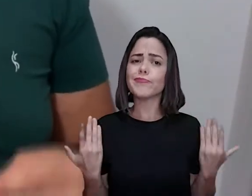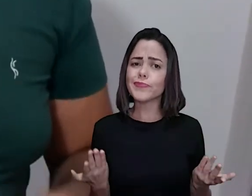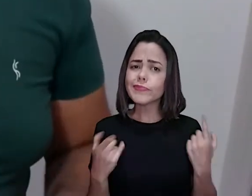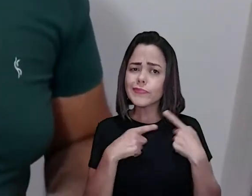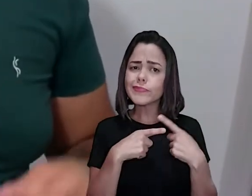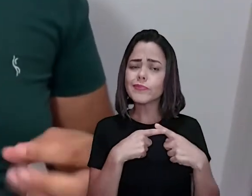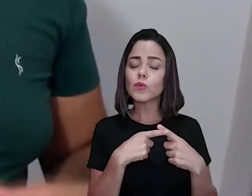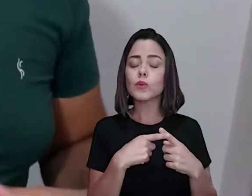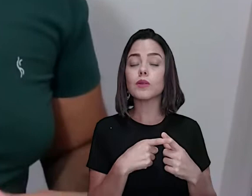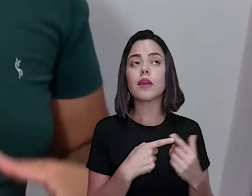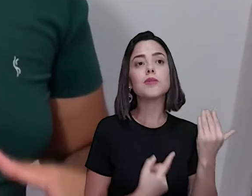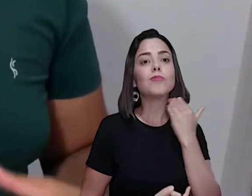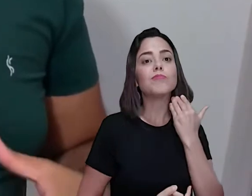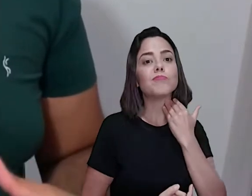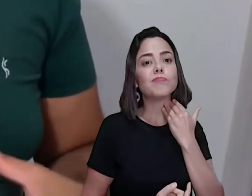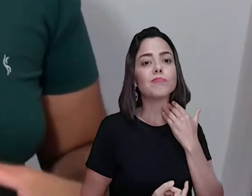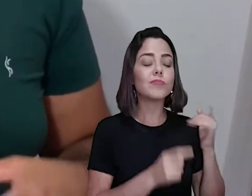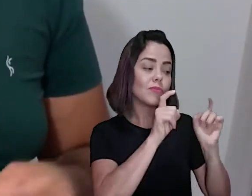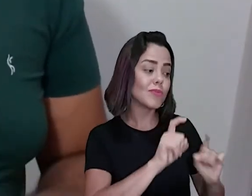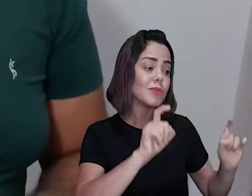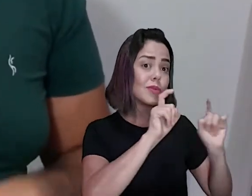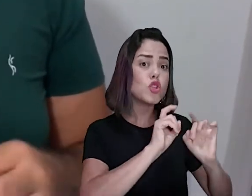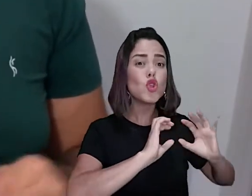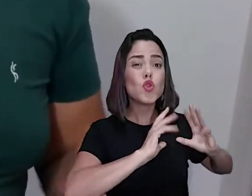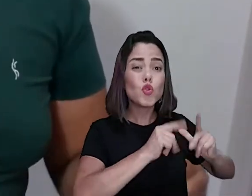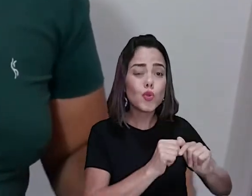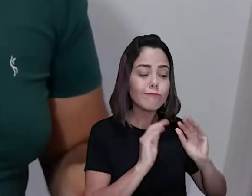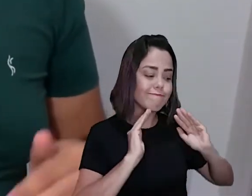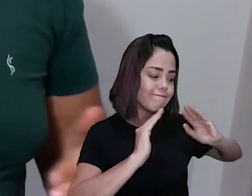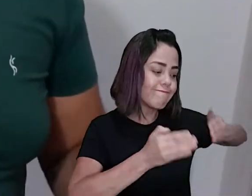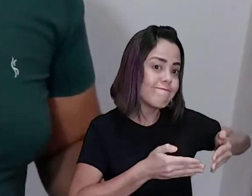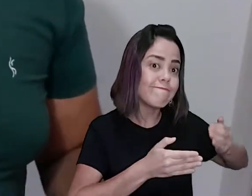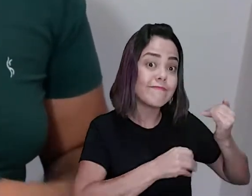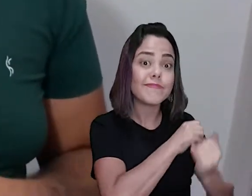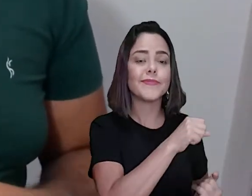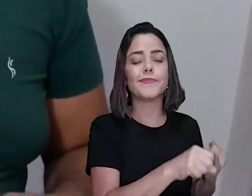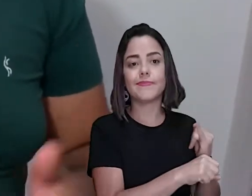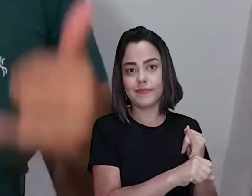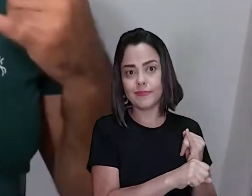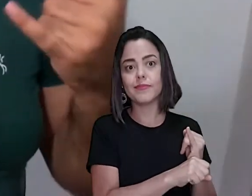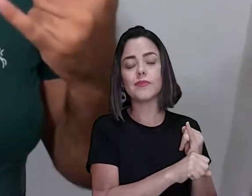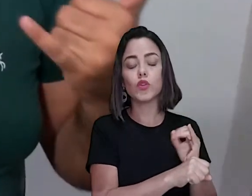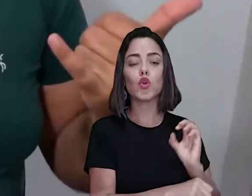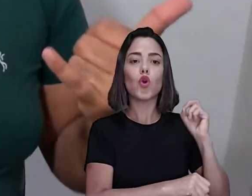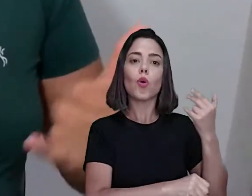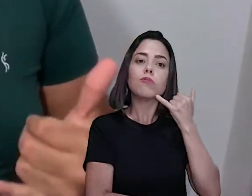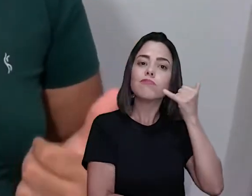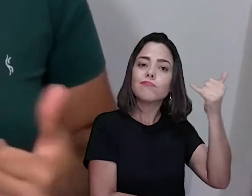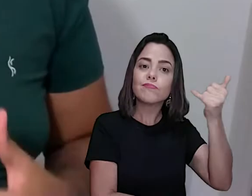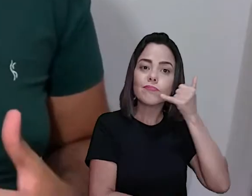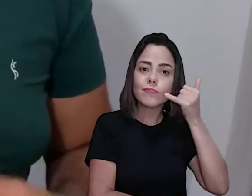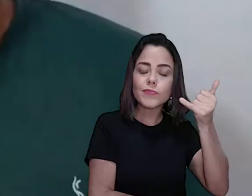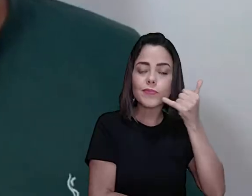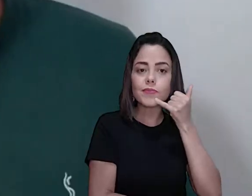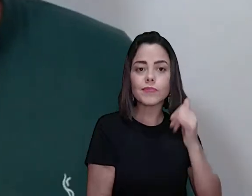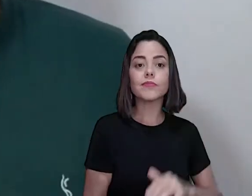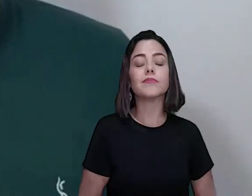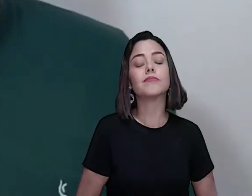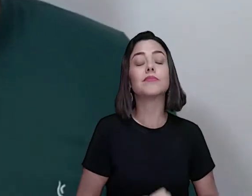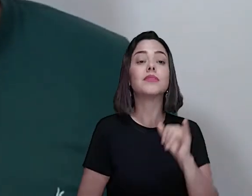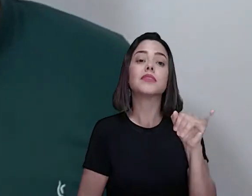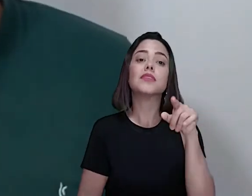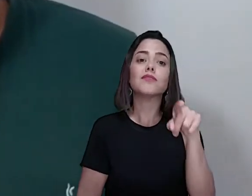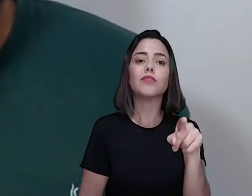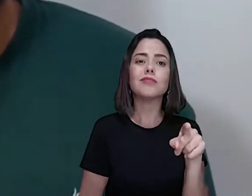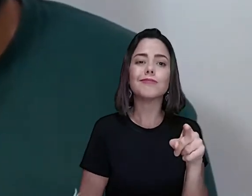nos bancos digitais você vai fazer tudo totalmente online ou no máximo via ligação telefônica. Então, se você